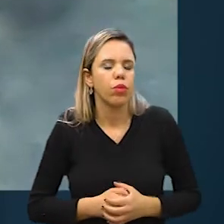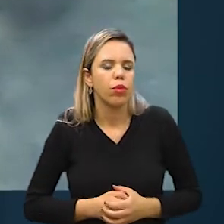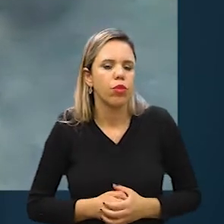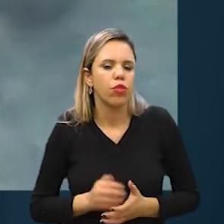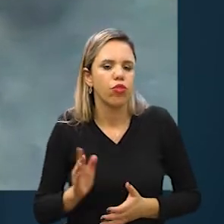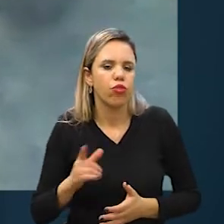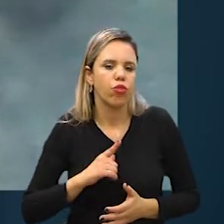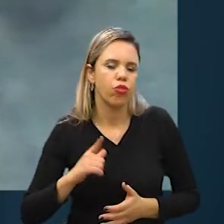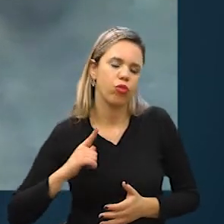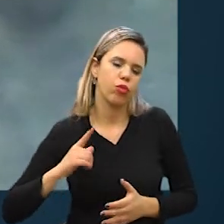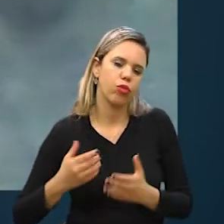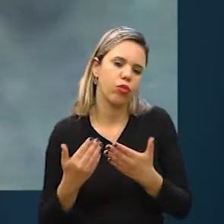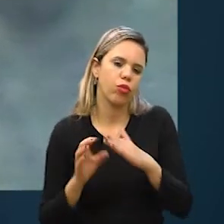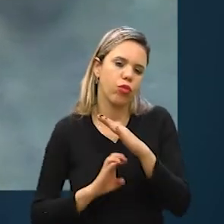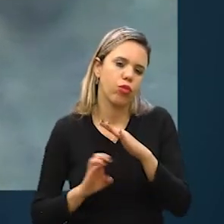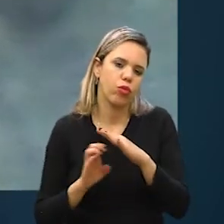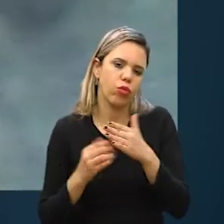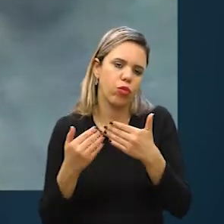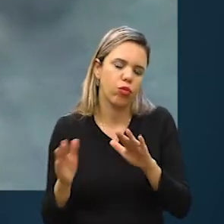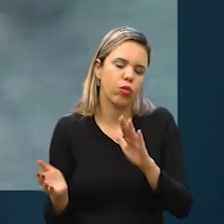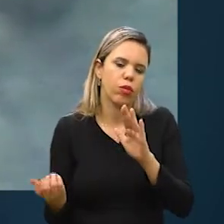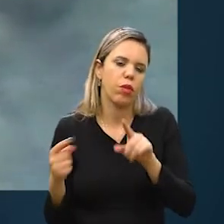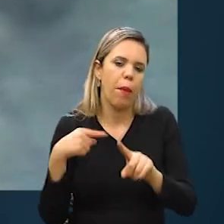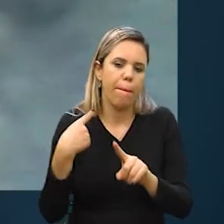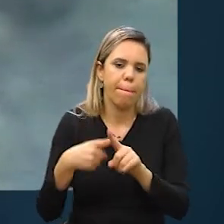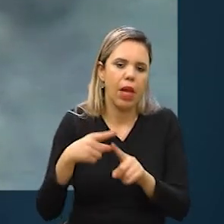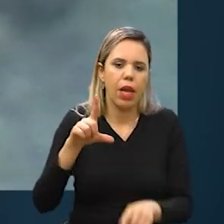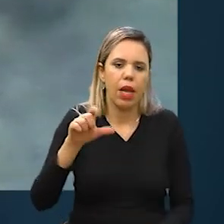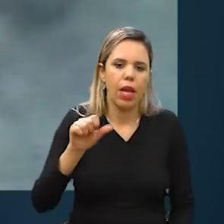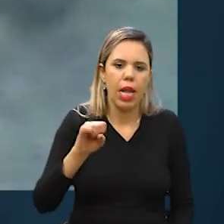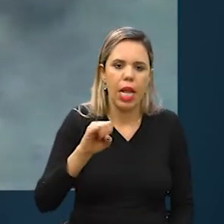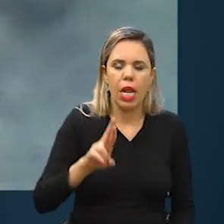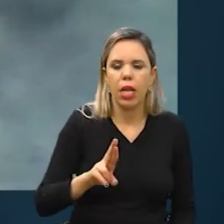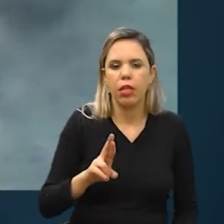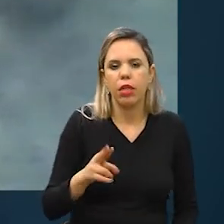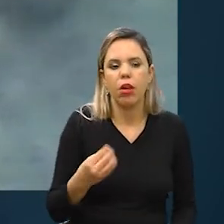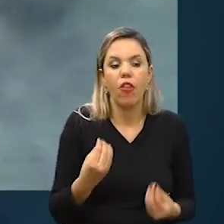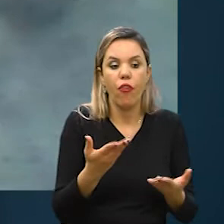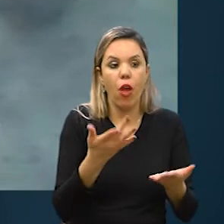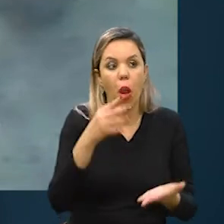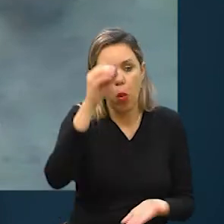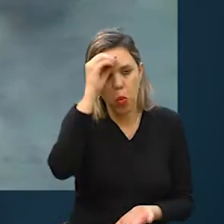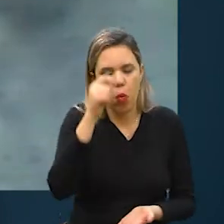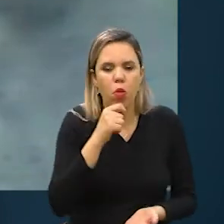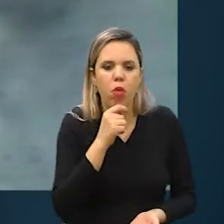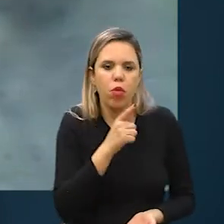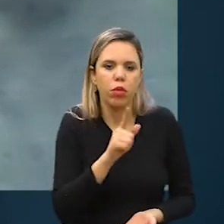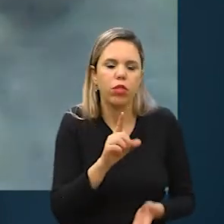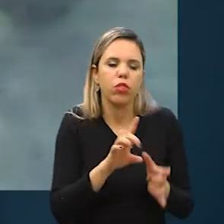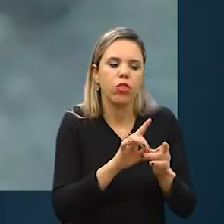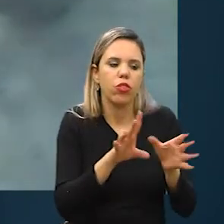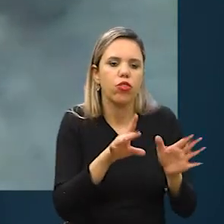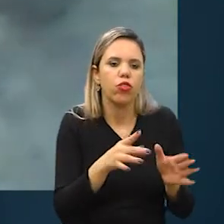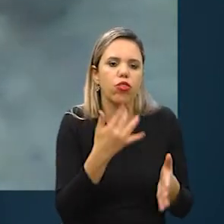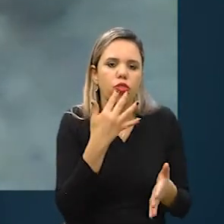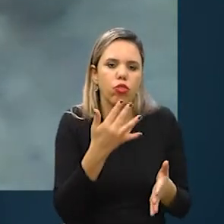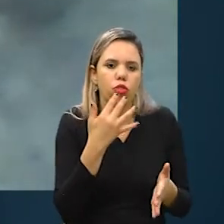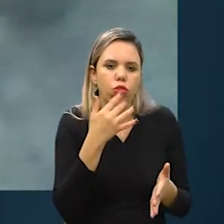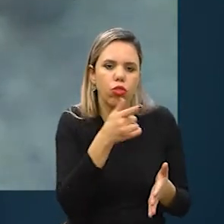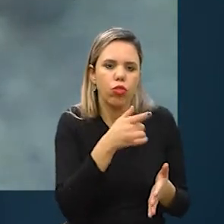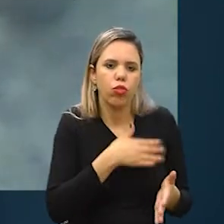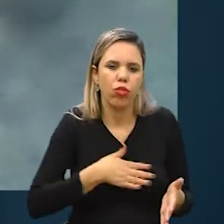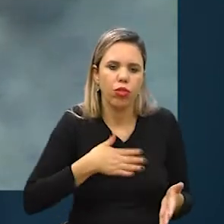E aí eu já tinha constituído essa Mais Laser já para oferecer para a Ana, só que ela não sabia. Eu deixei tudo nas